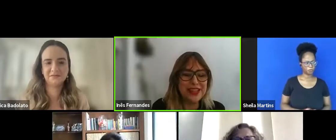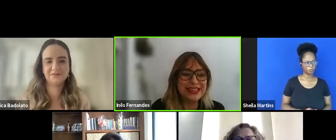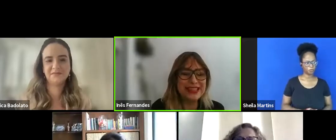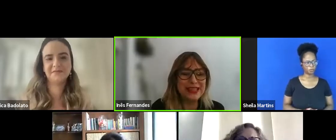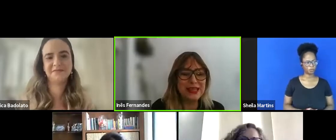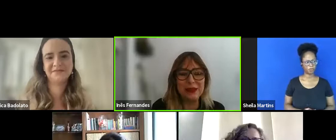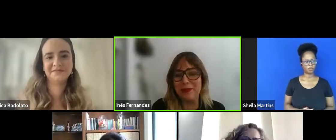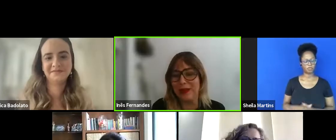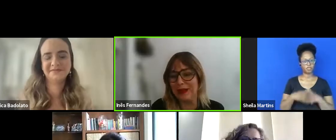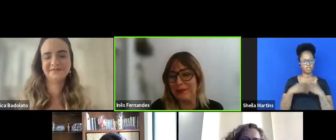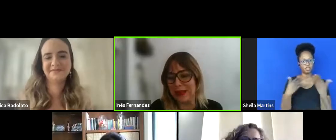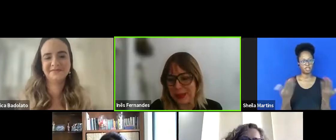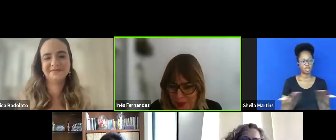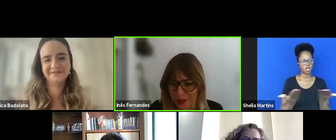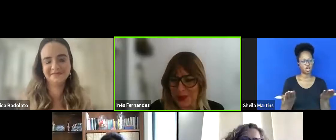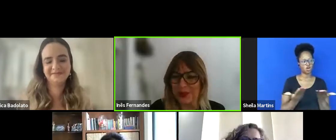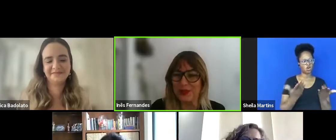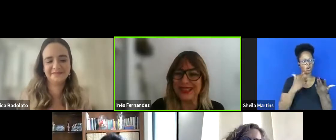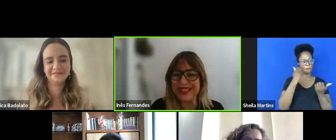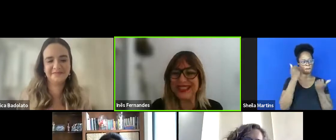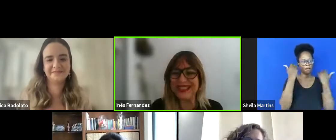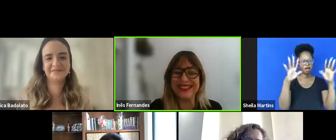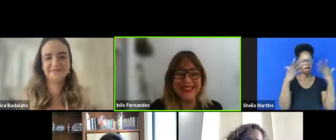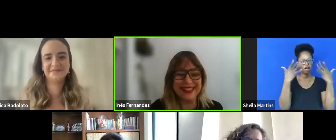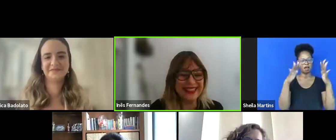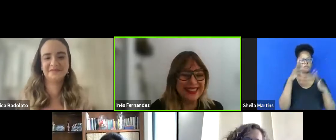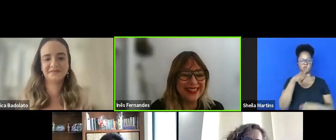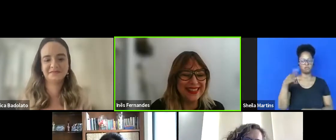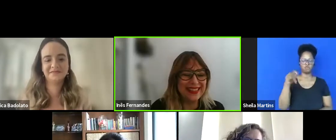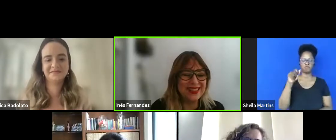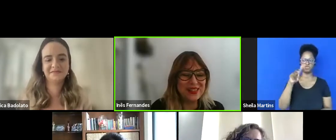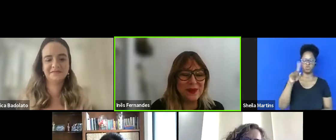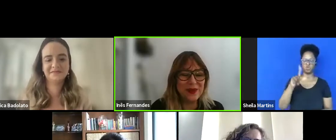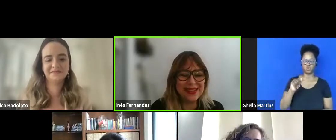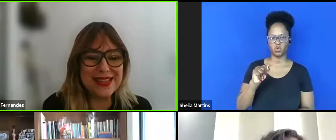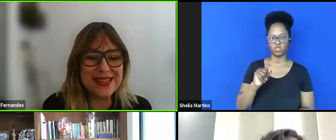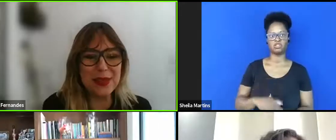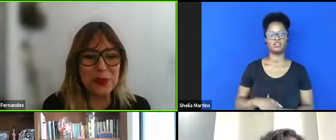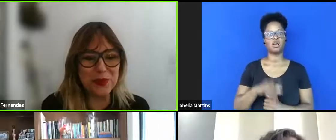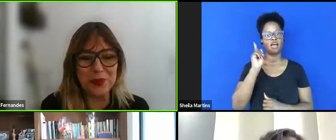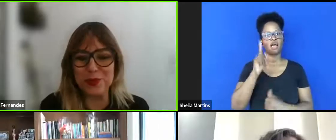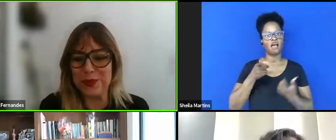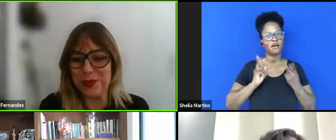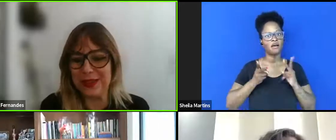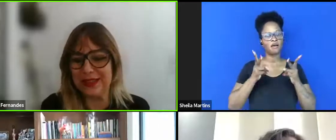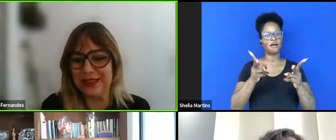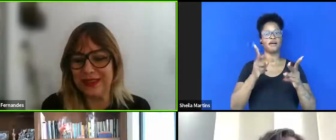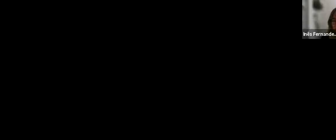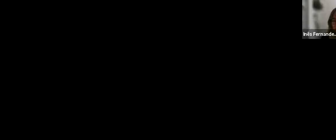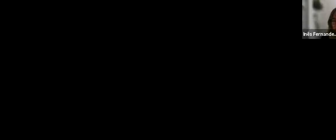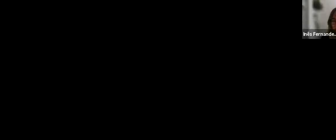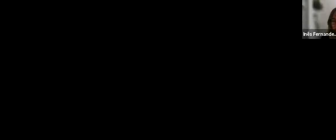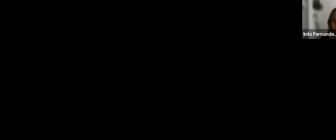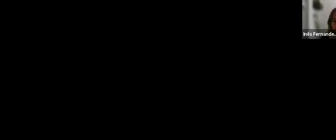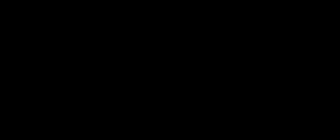Parabéns, Jéssica. Parabéns, professora Luísa. Dando sequência, Léo, por favor.